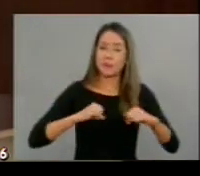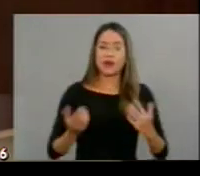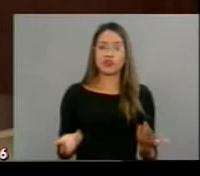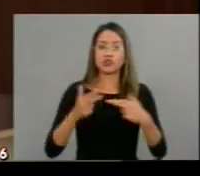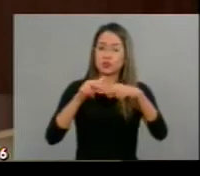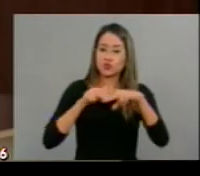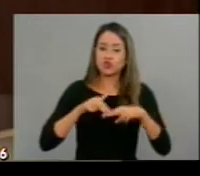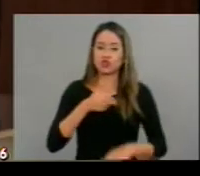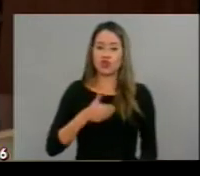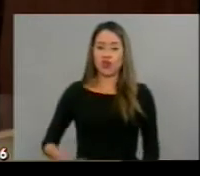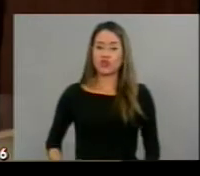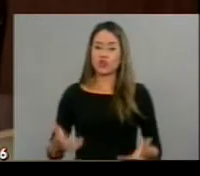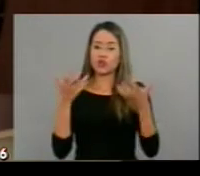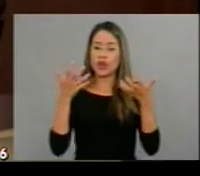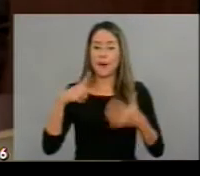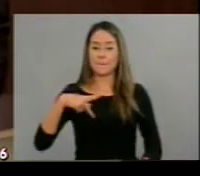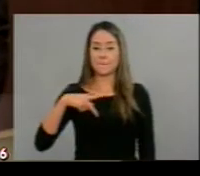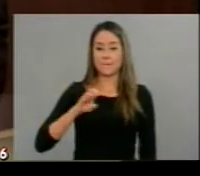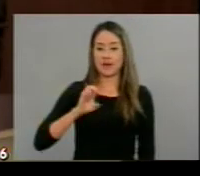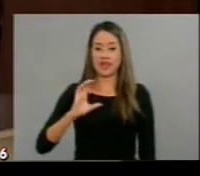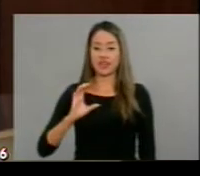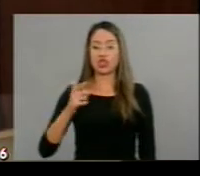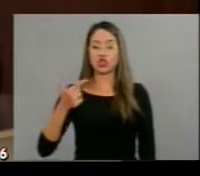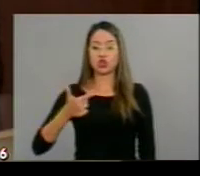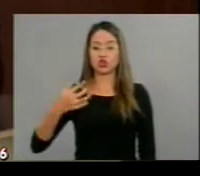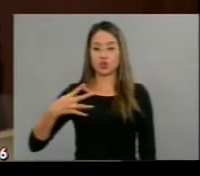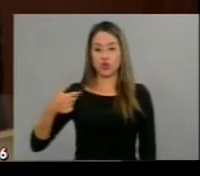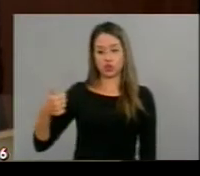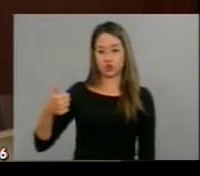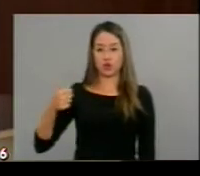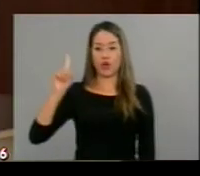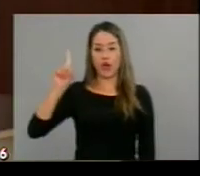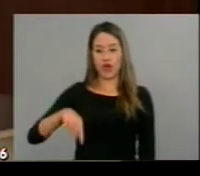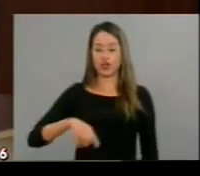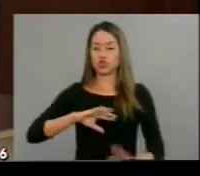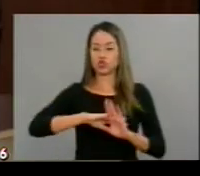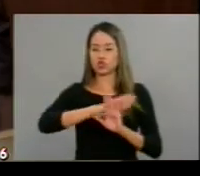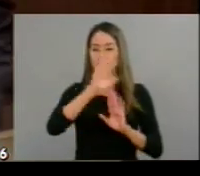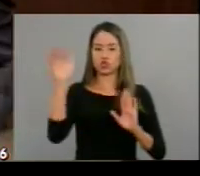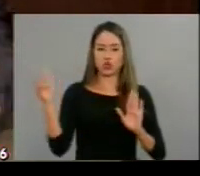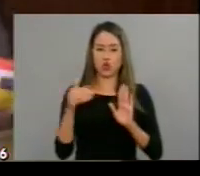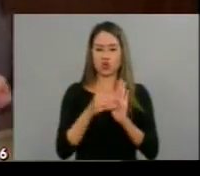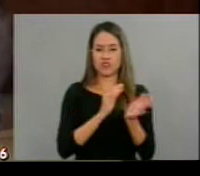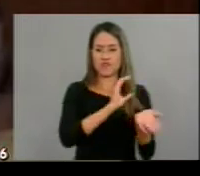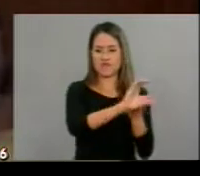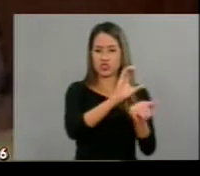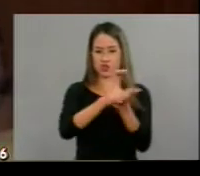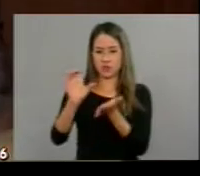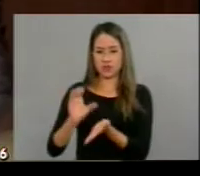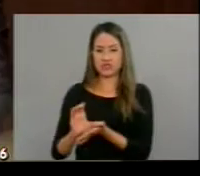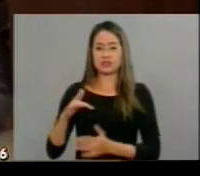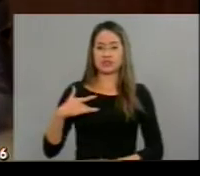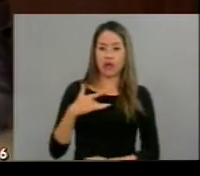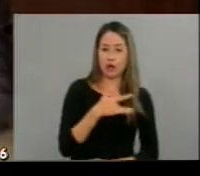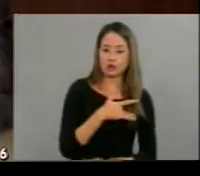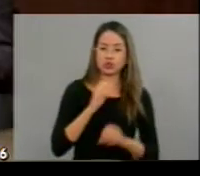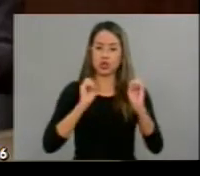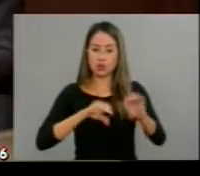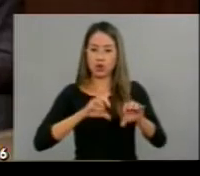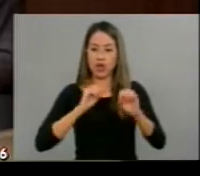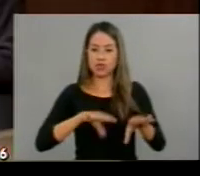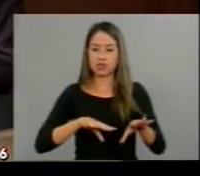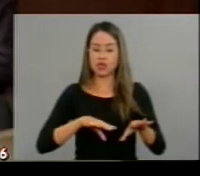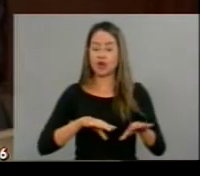PEC 241. O que é a PEC 241? Aquela que congela os investimentos em saúde e educação por 20 anos. Mas